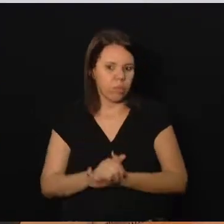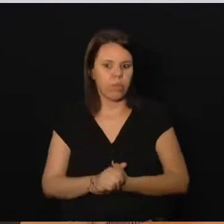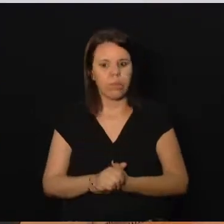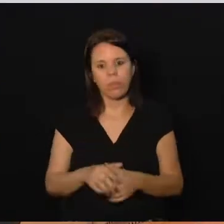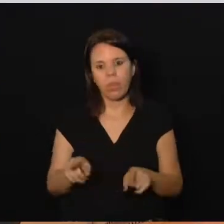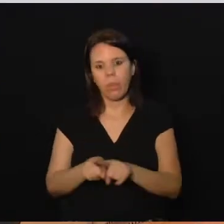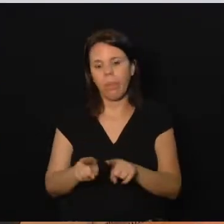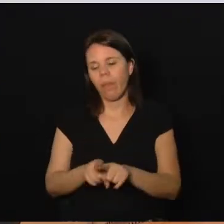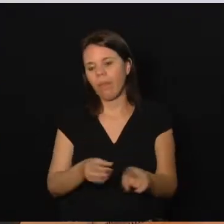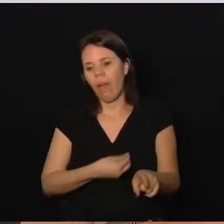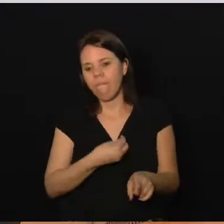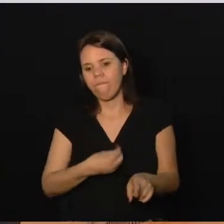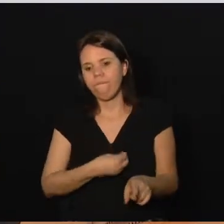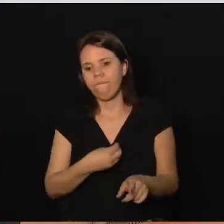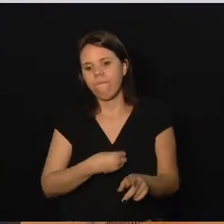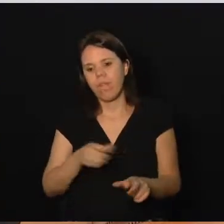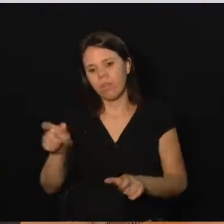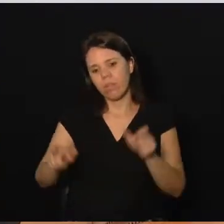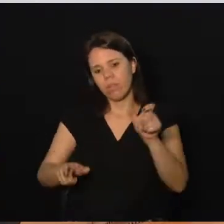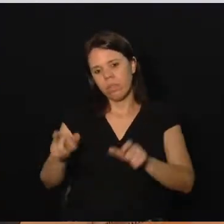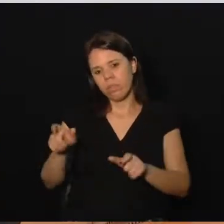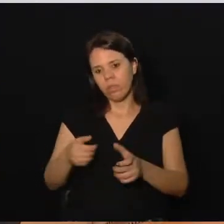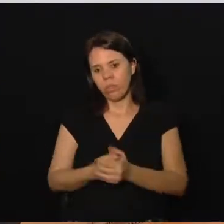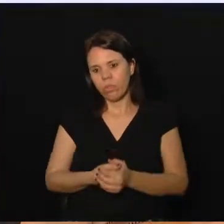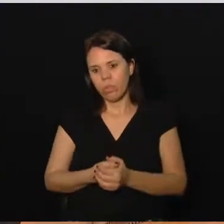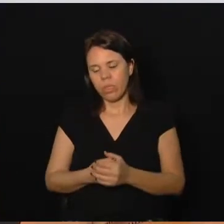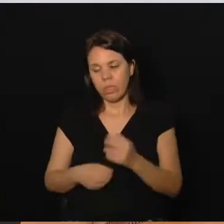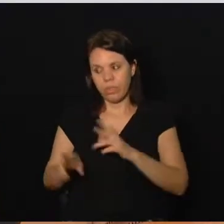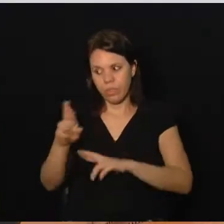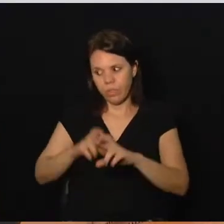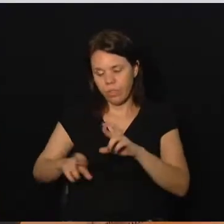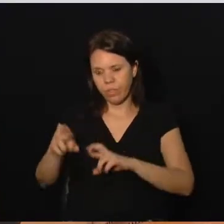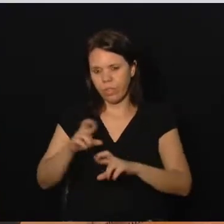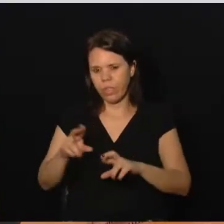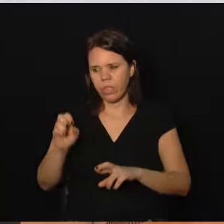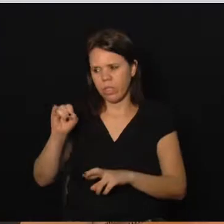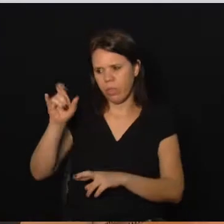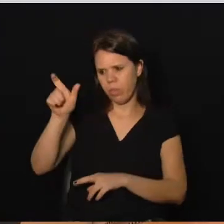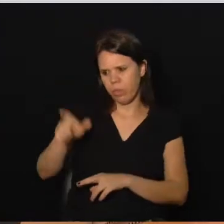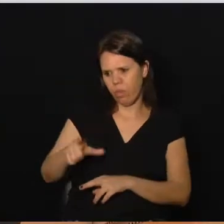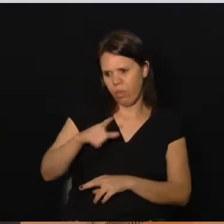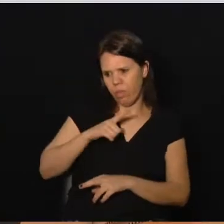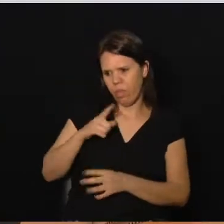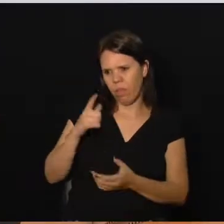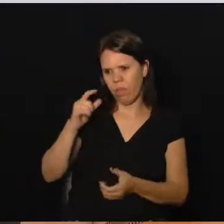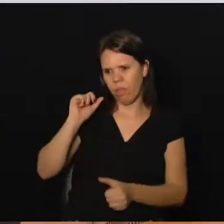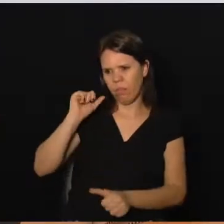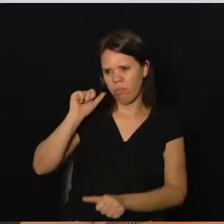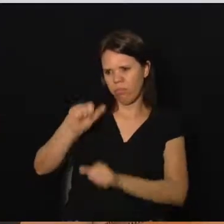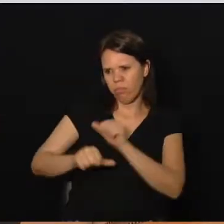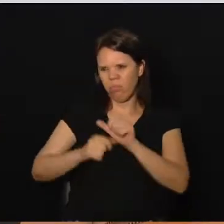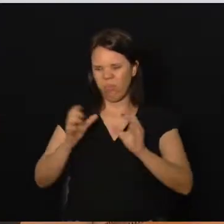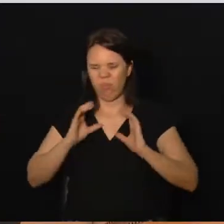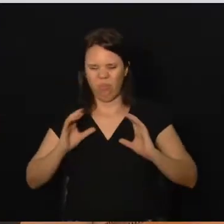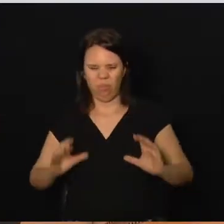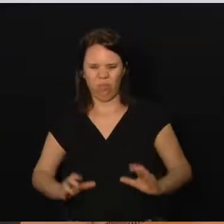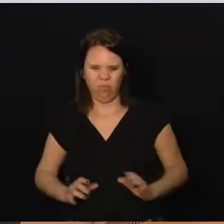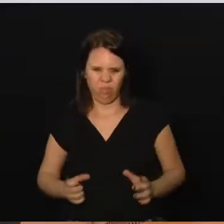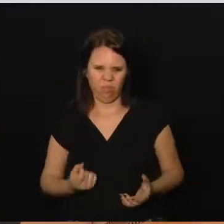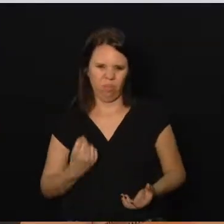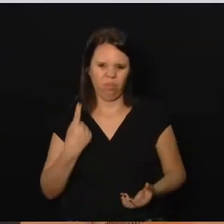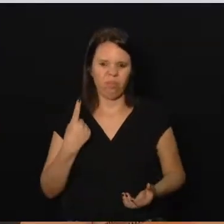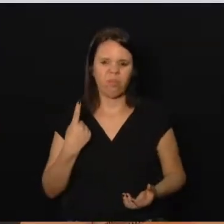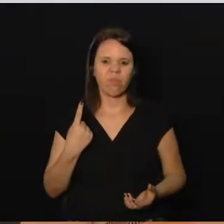vida, precisa também verificar se essa pessoa tem um transtorno mental e comportamental, às vezes tem transtorno